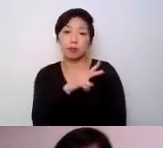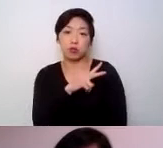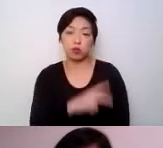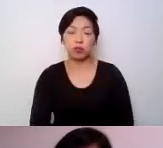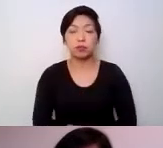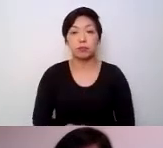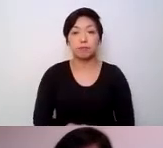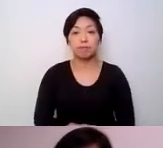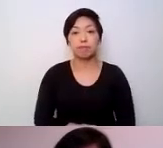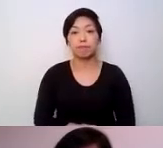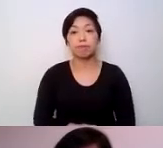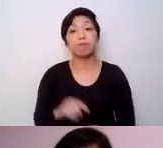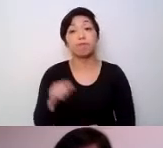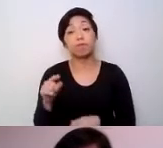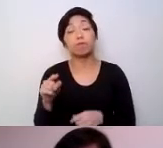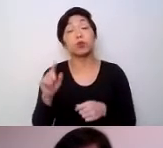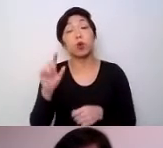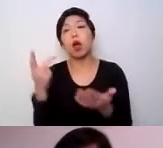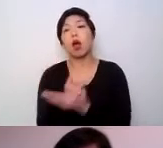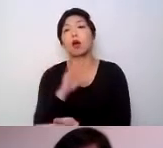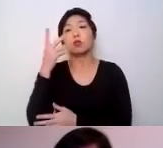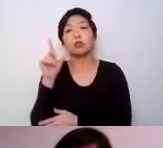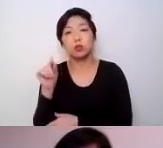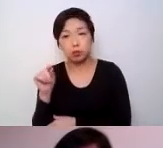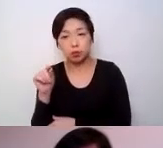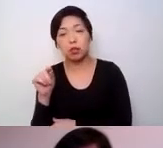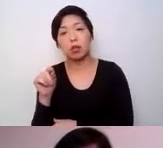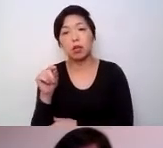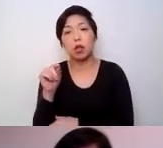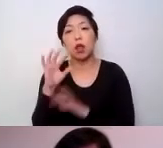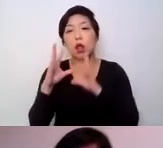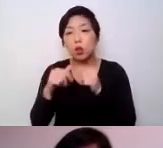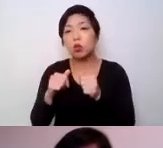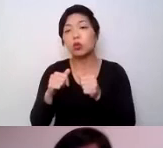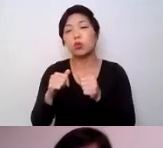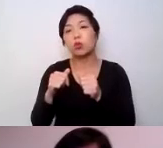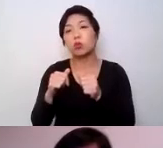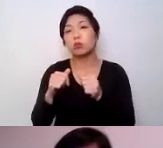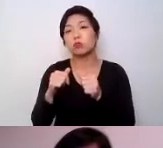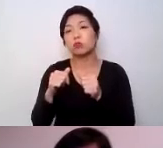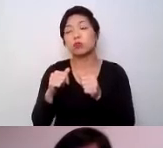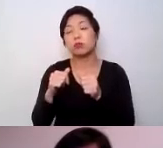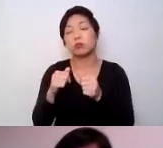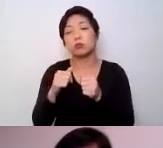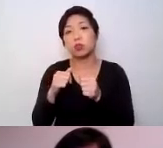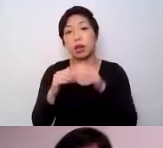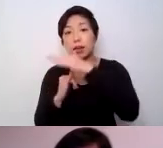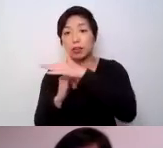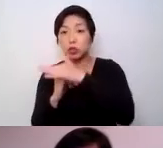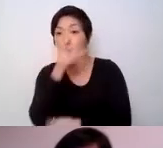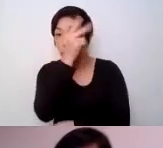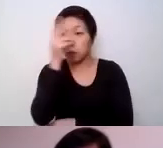as associações públicas os órgãos públicos deixem isso de lado então isso vai sendo